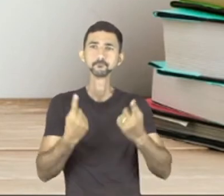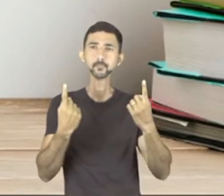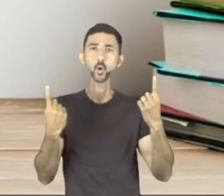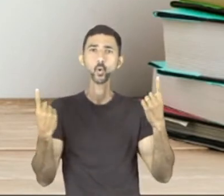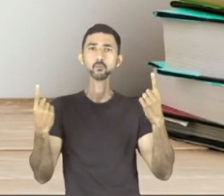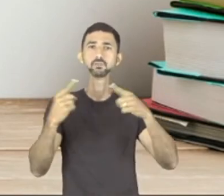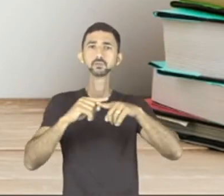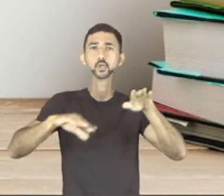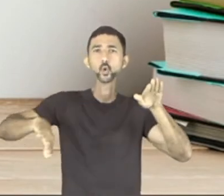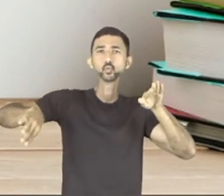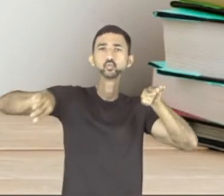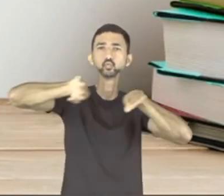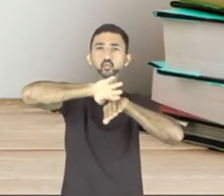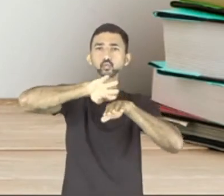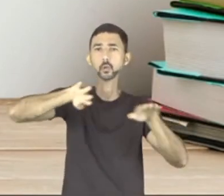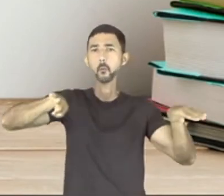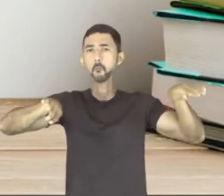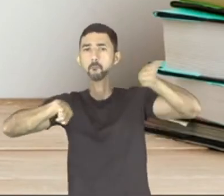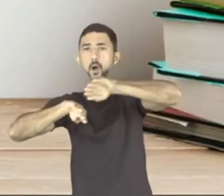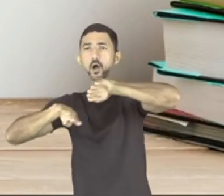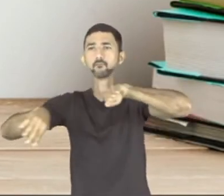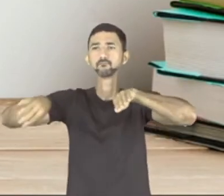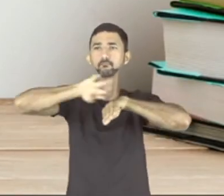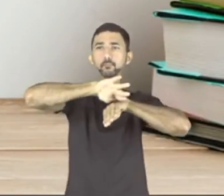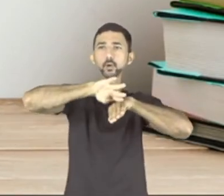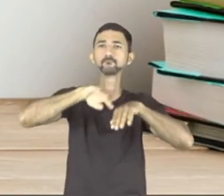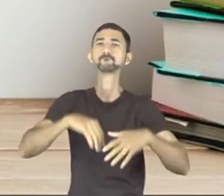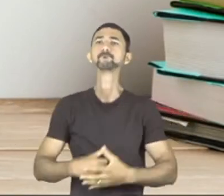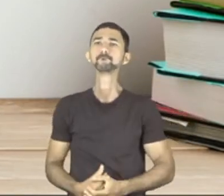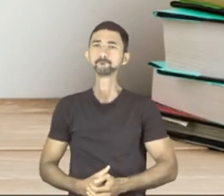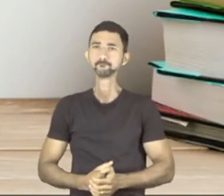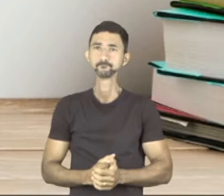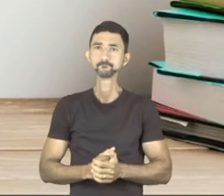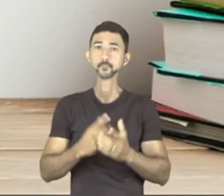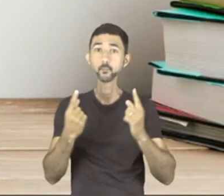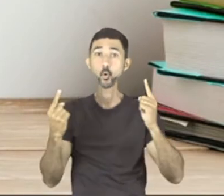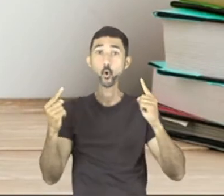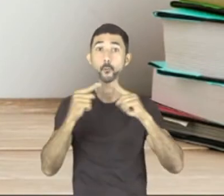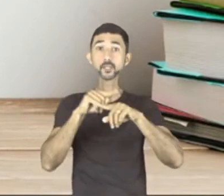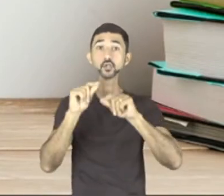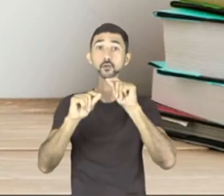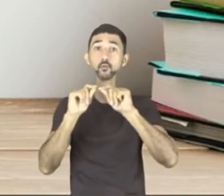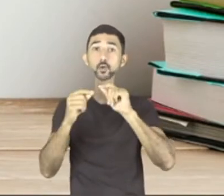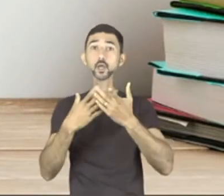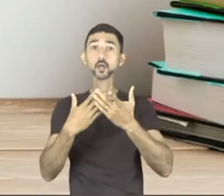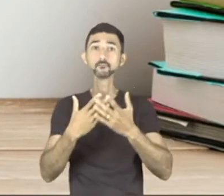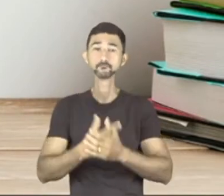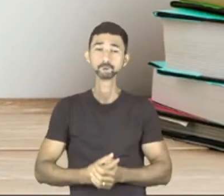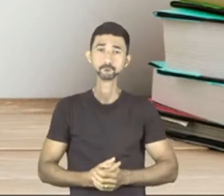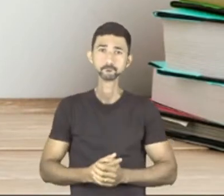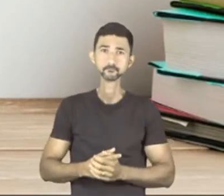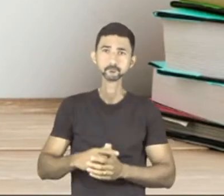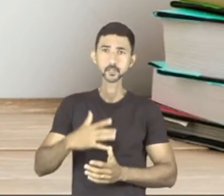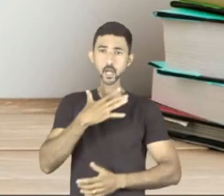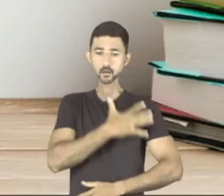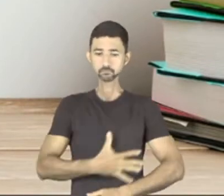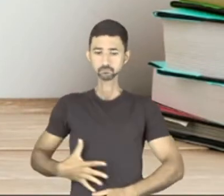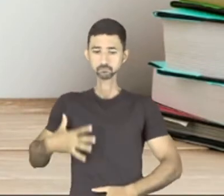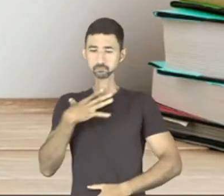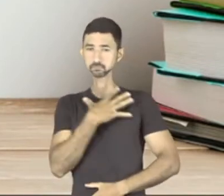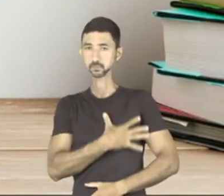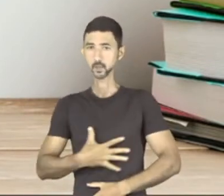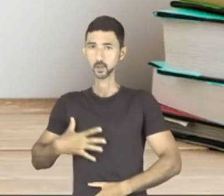tempo executam aí golpes de chutes, sempre com o objetivo de atingir as